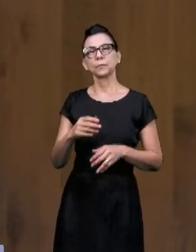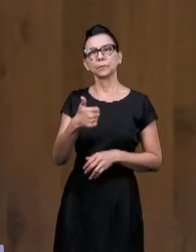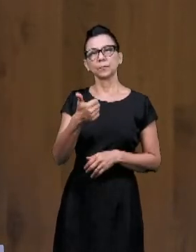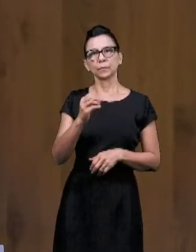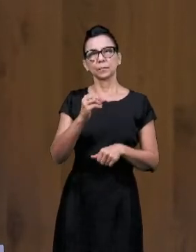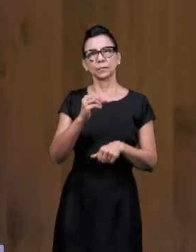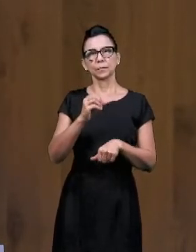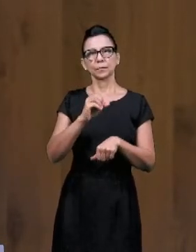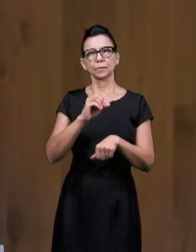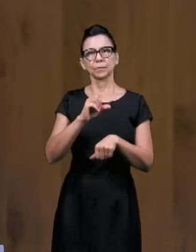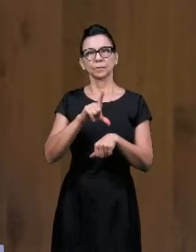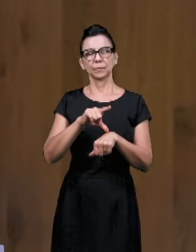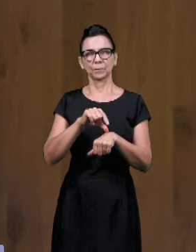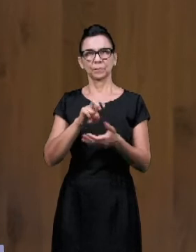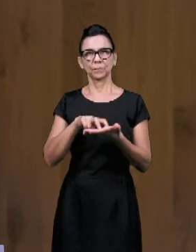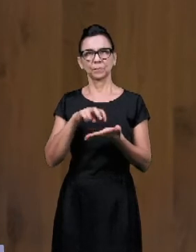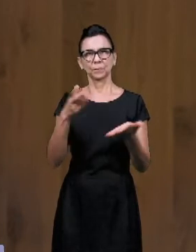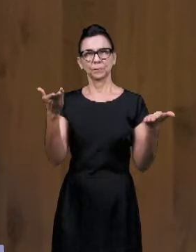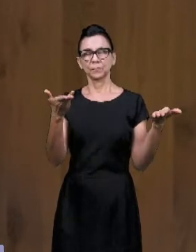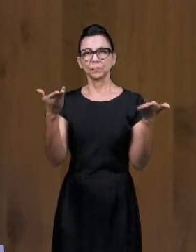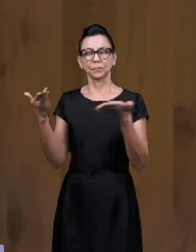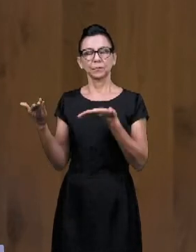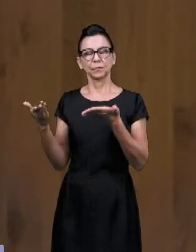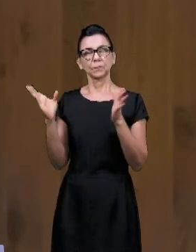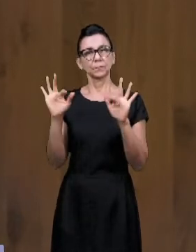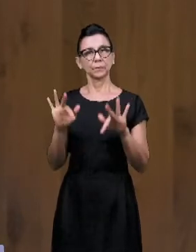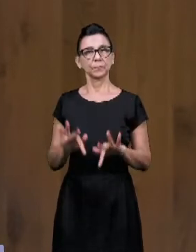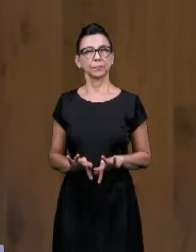manhã, você é o nosso convidado. Assim, encerramos essa